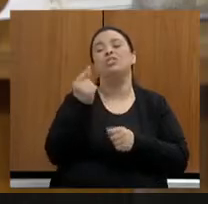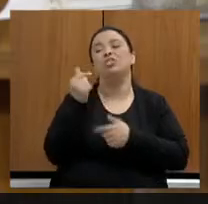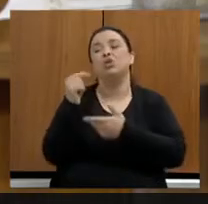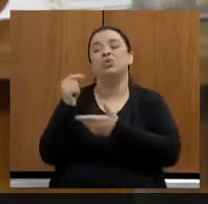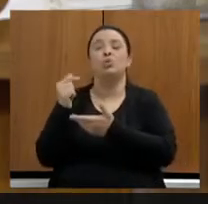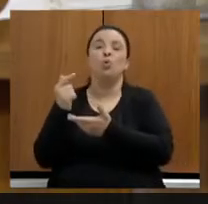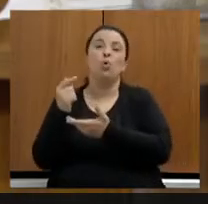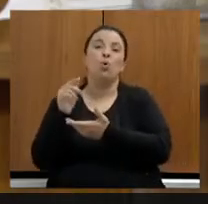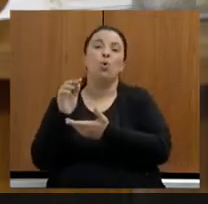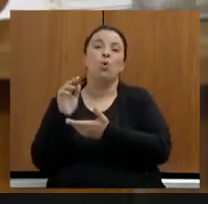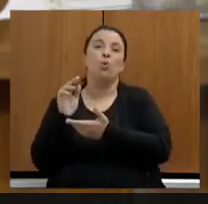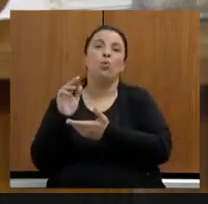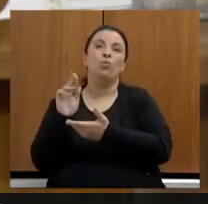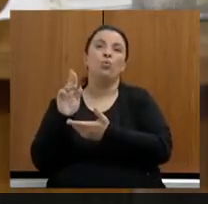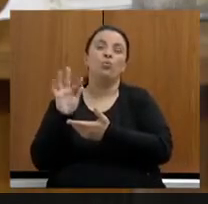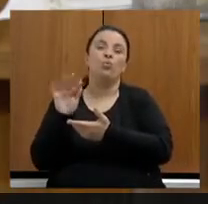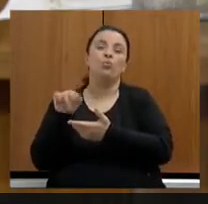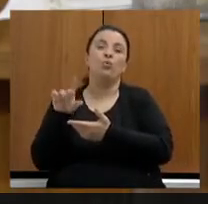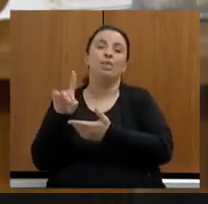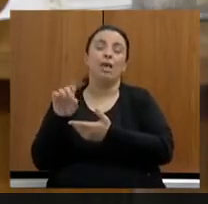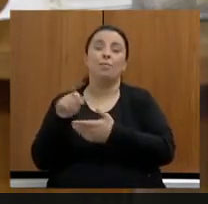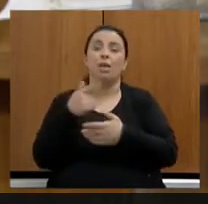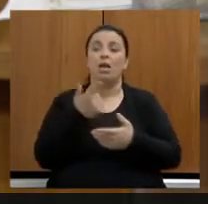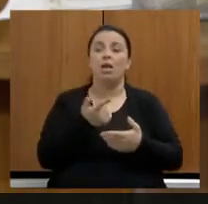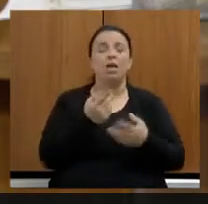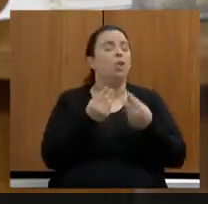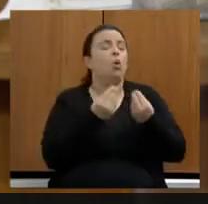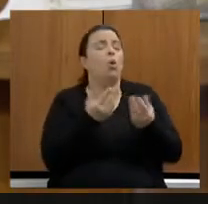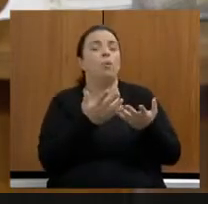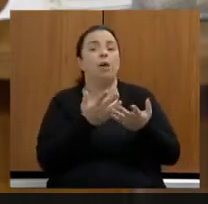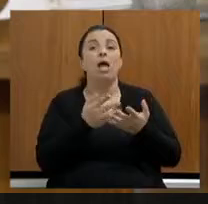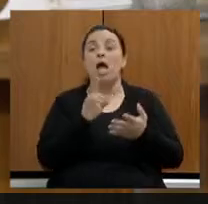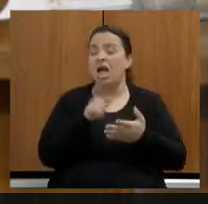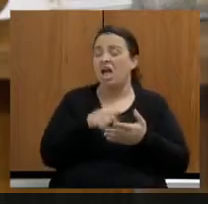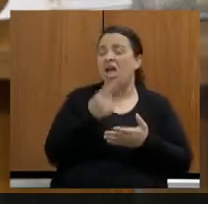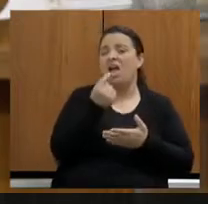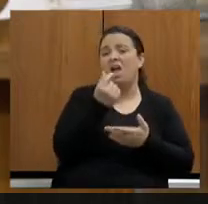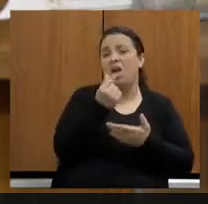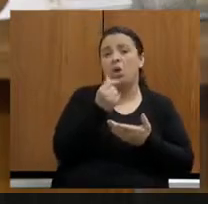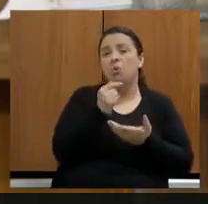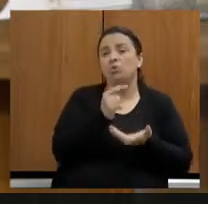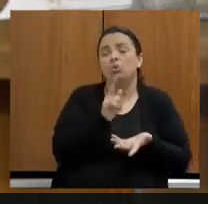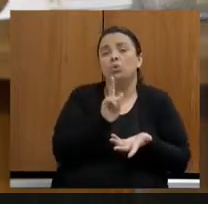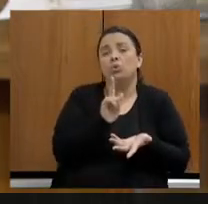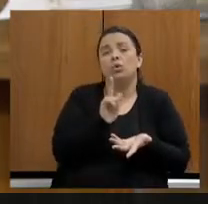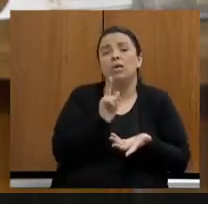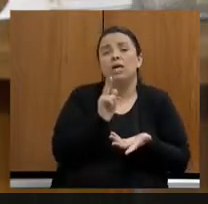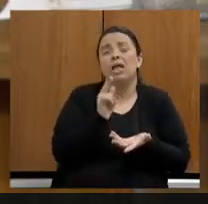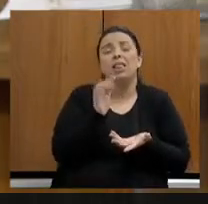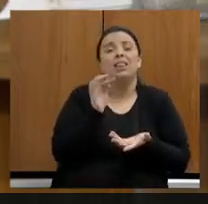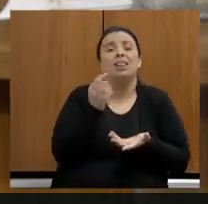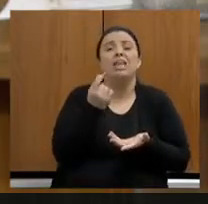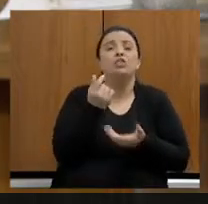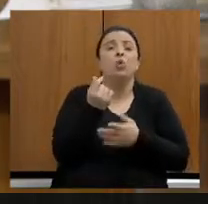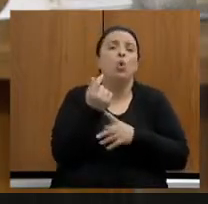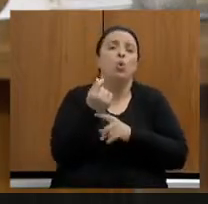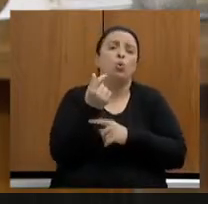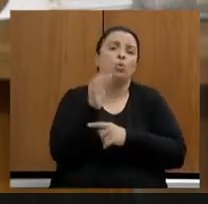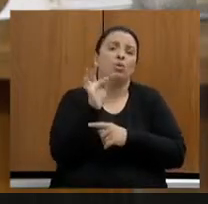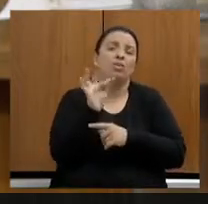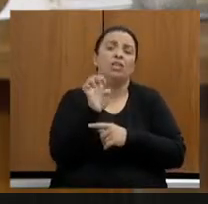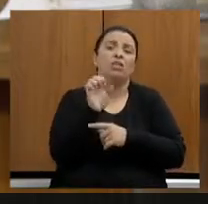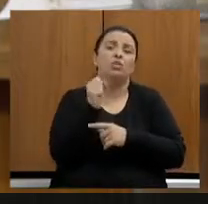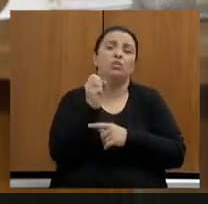superado Até que a gente tem ao esclarecimento do seu gabinete Deputado Qual é a compreensão para que eu consiga claramente